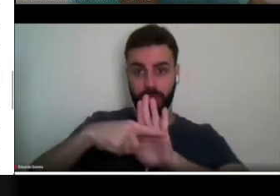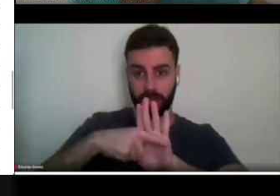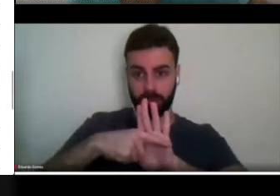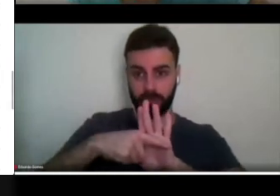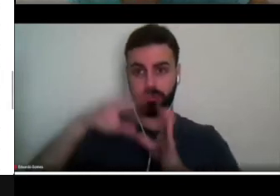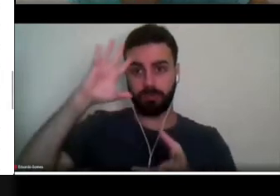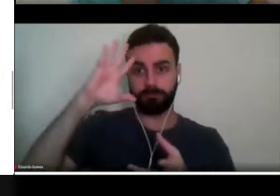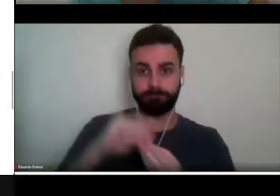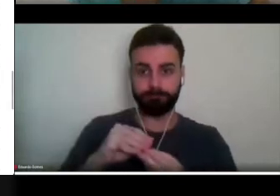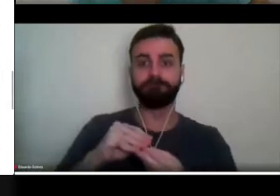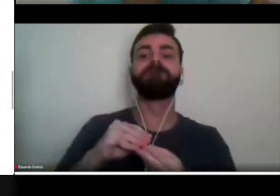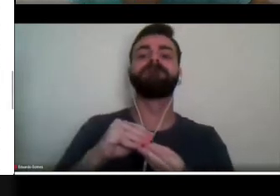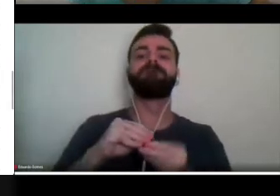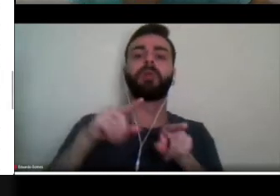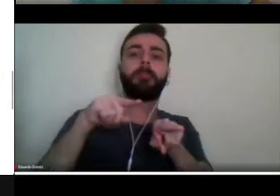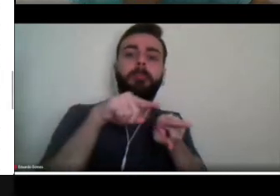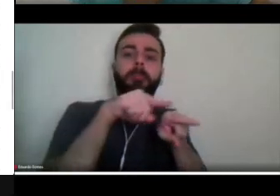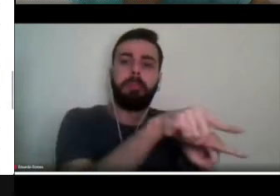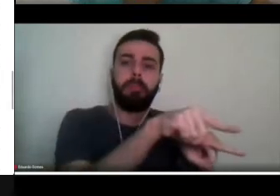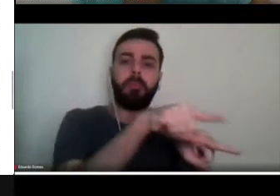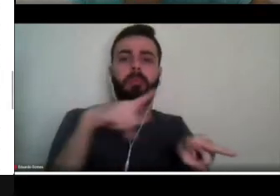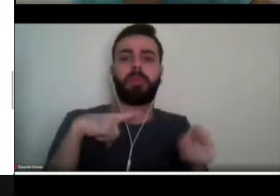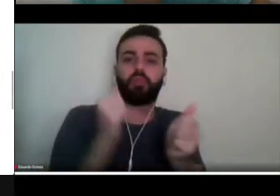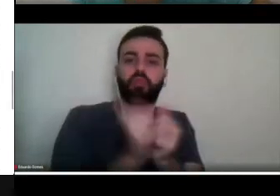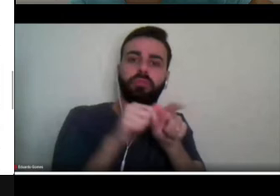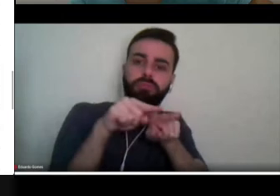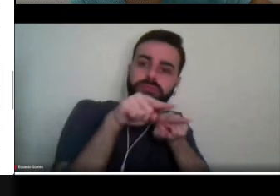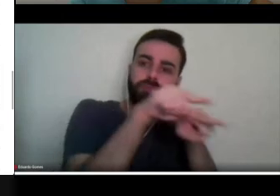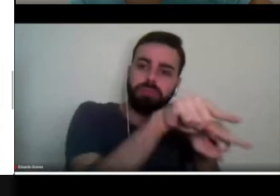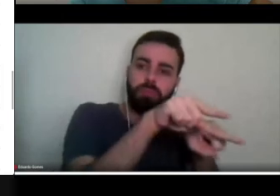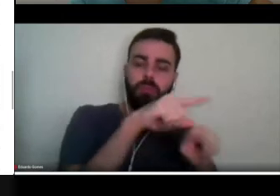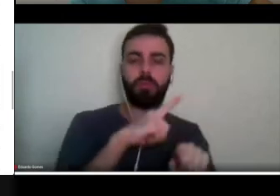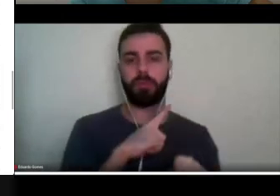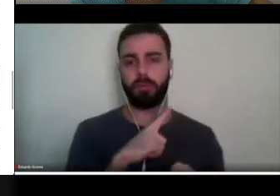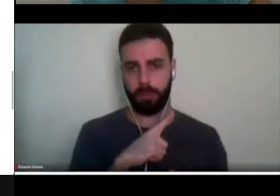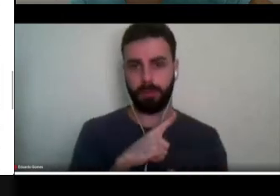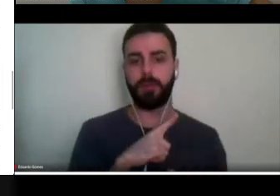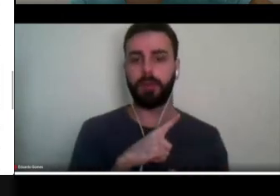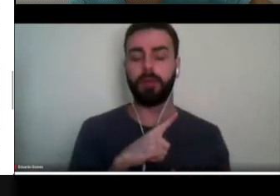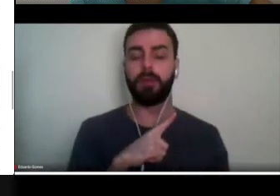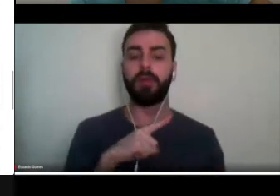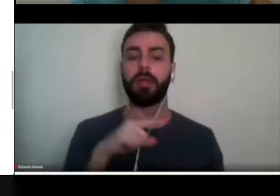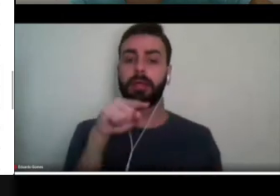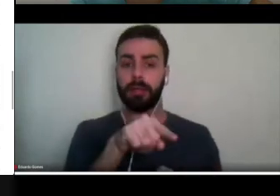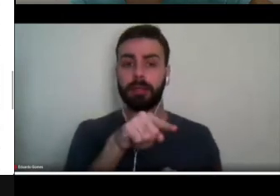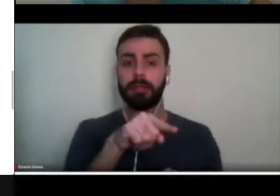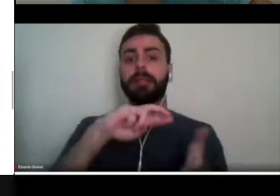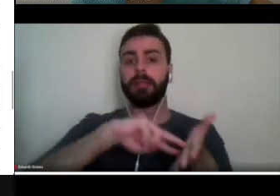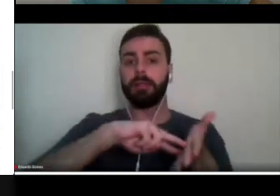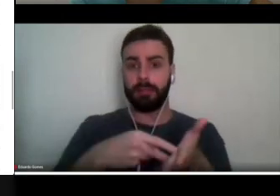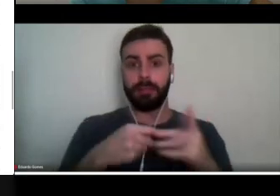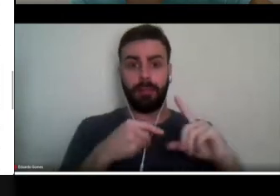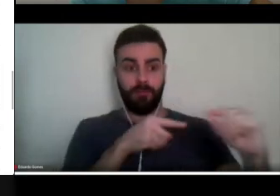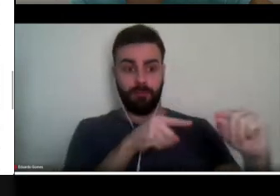tenho a velocidade aumenta em módulo.